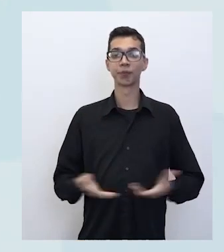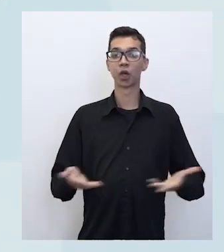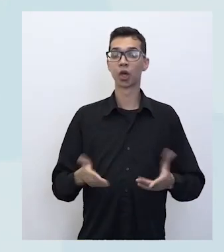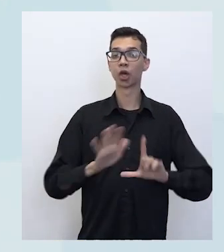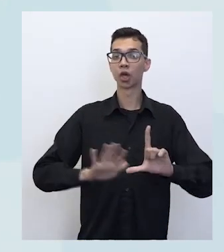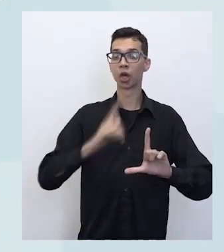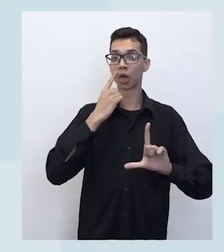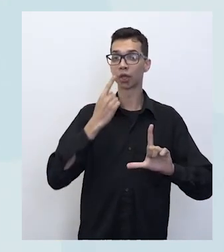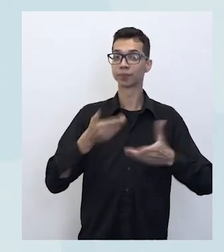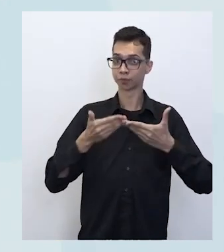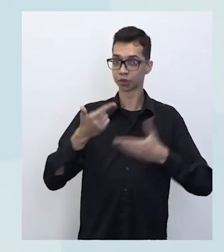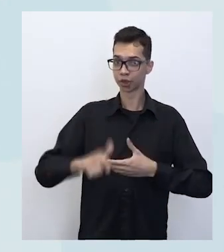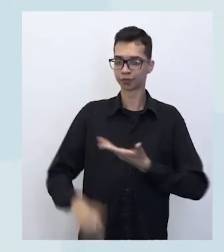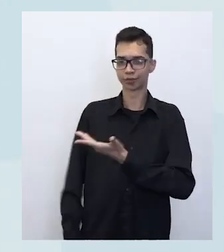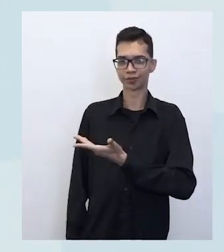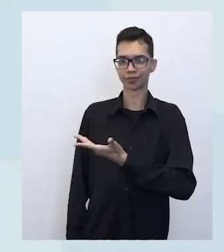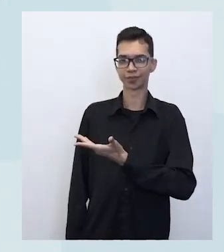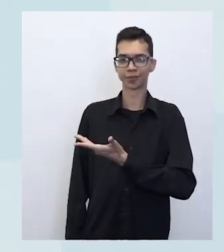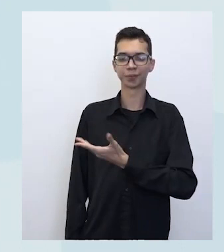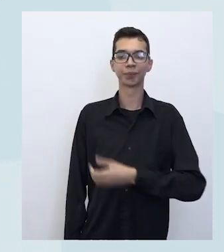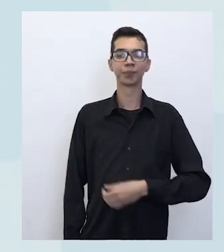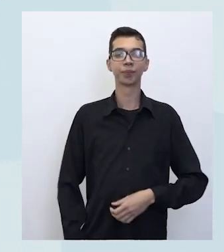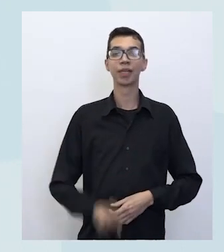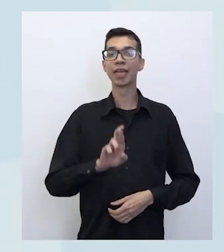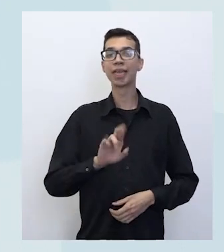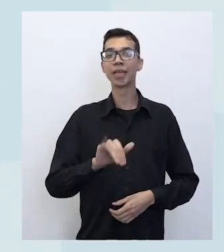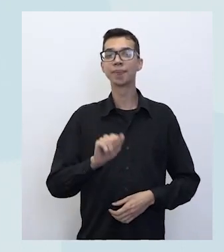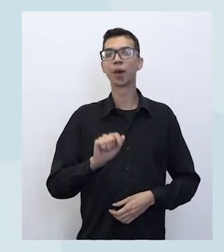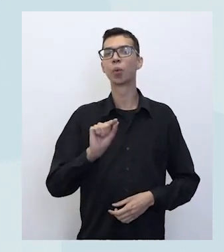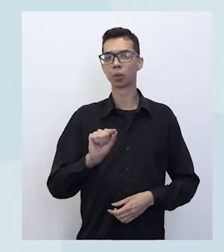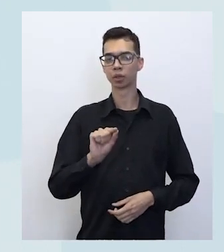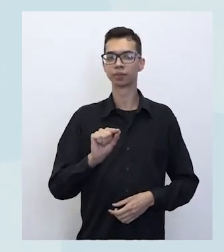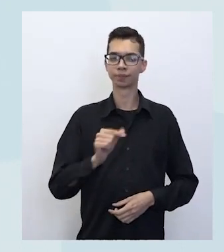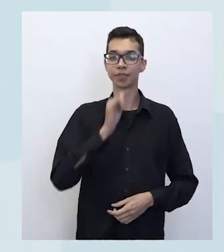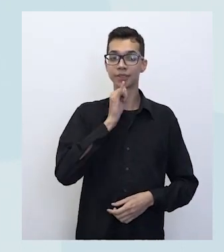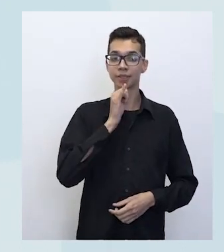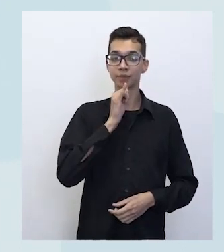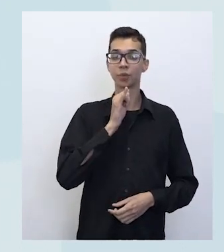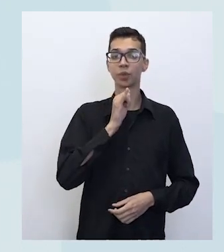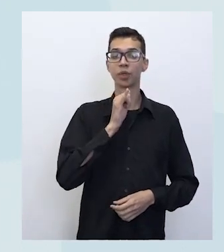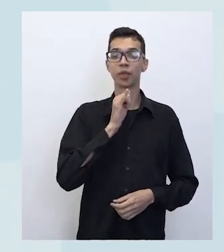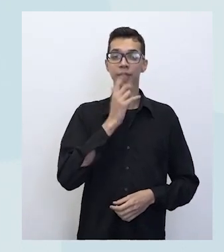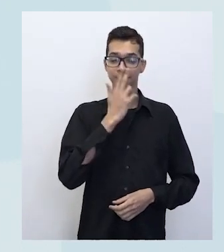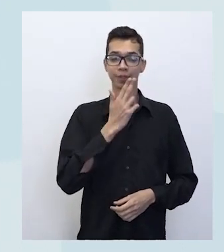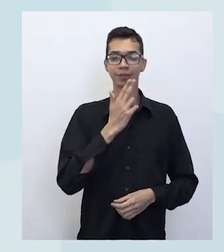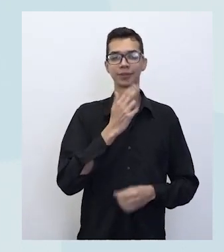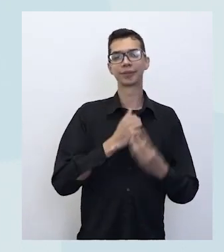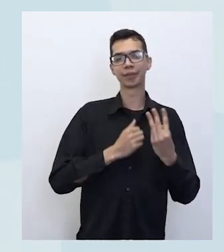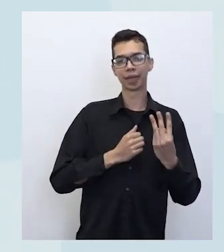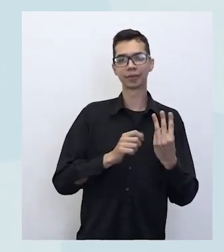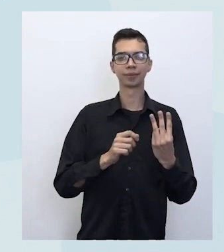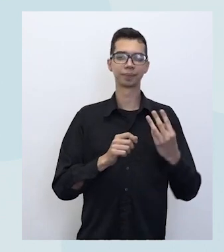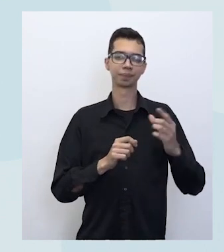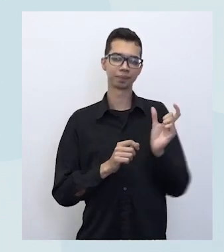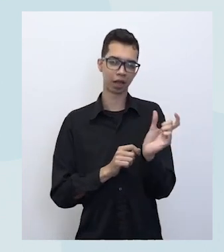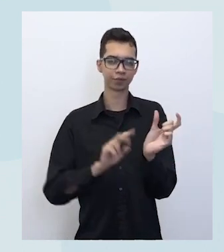as rimas sempre têm a mesma sequência. 3, aí muda de novo, muda. 3, muda, ou